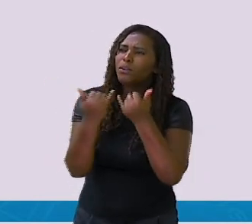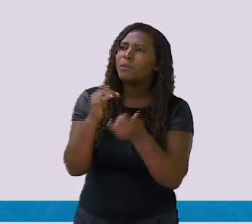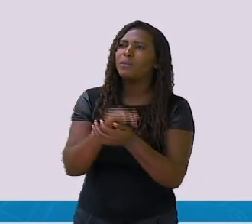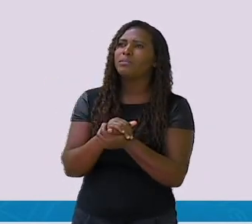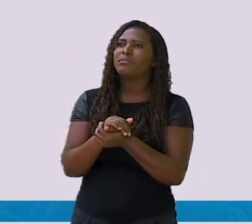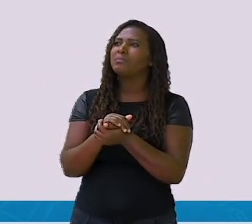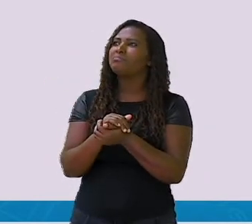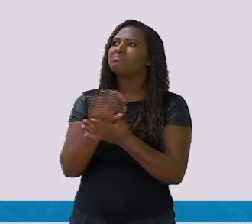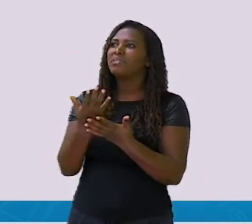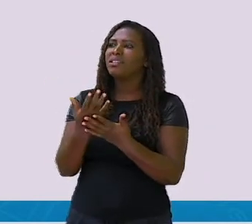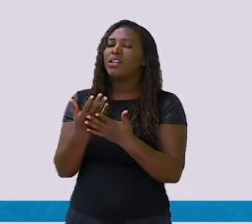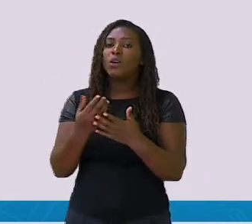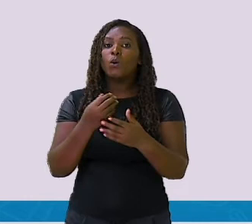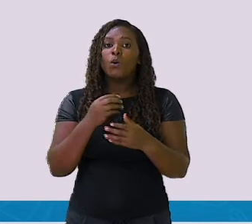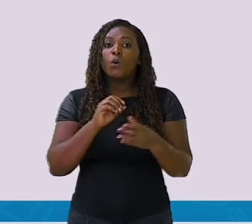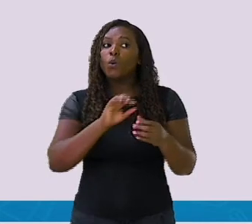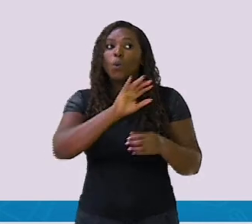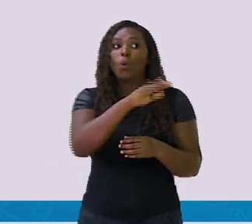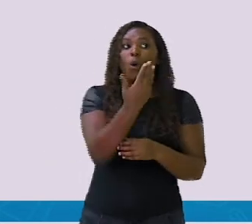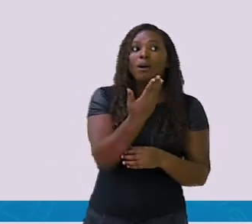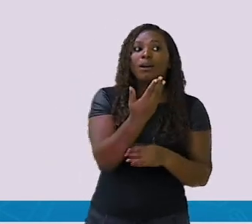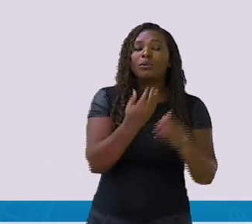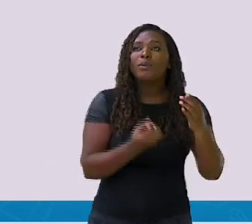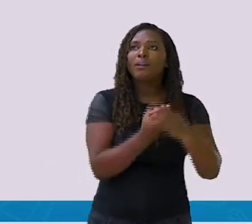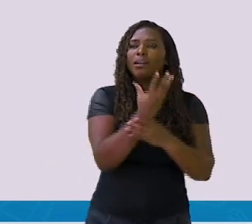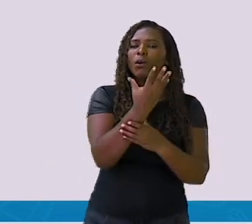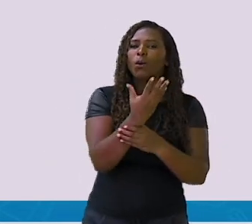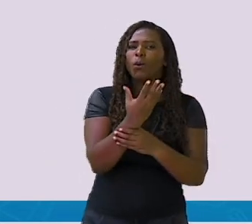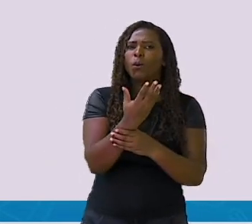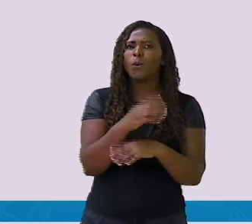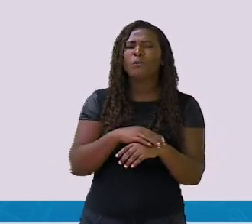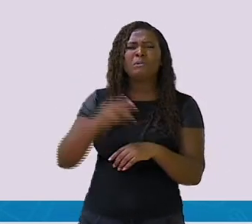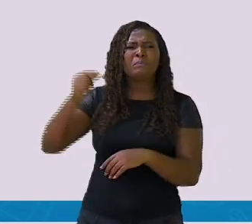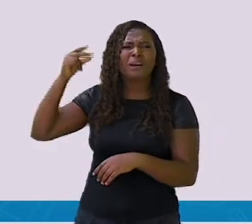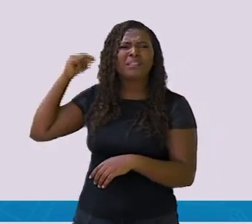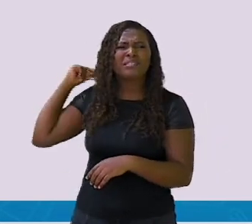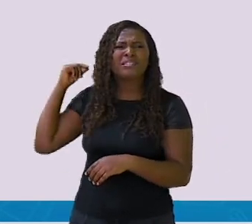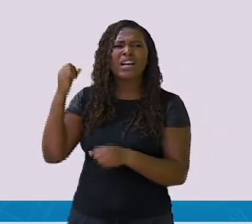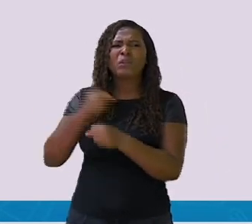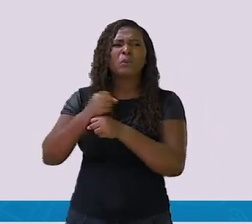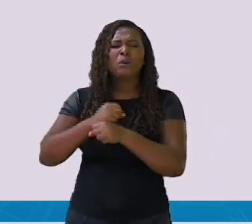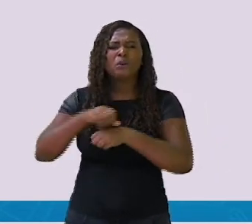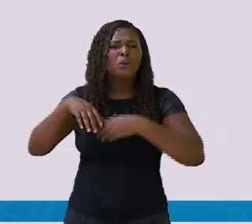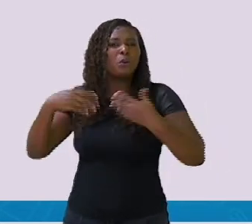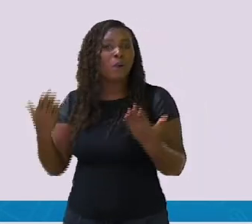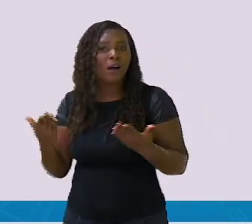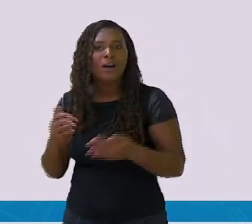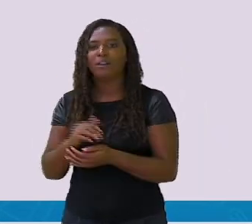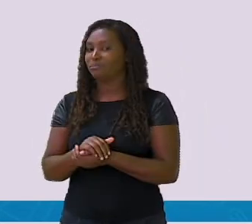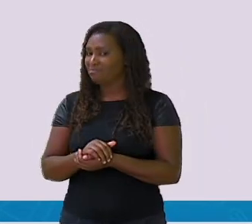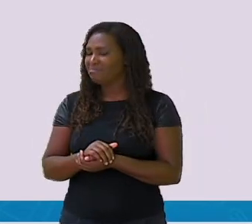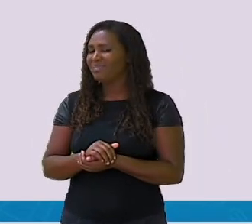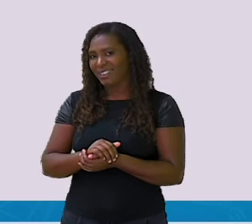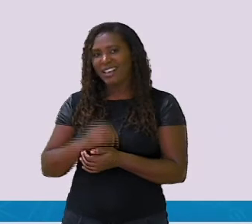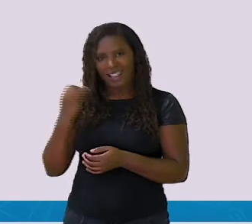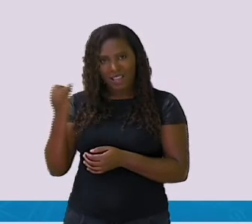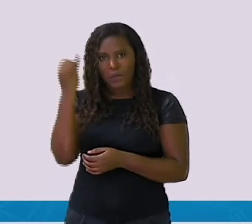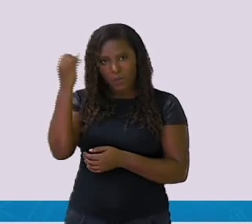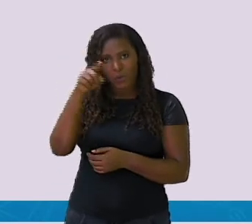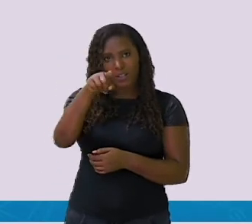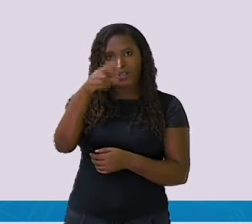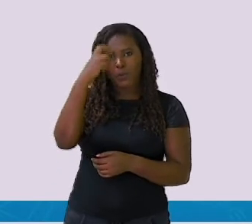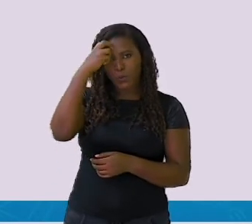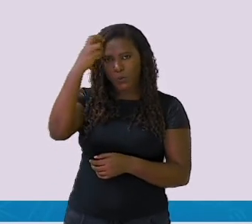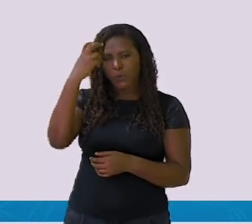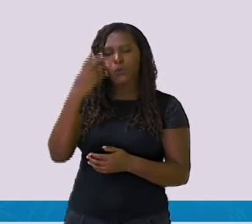quanto tempo tem. Então é muito importante a gente conhecer, sim. O museu é muito importante para o desenvolvimento da cultura, do